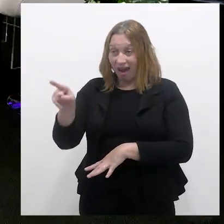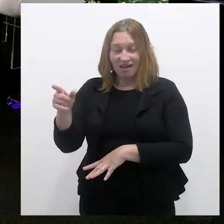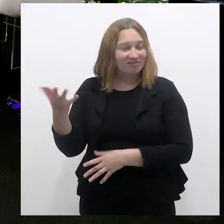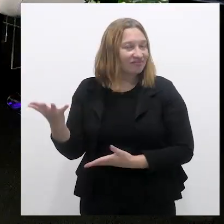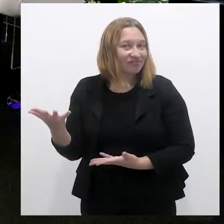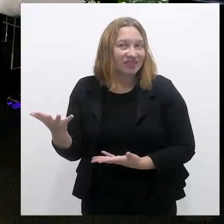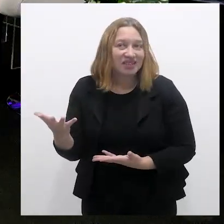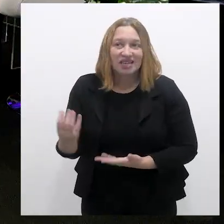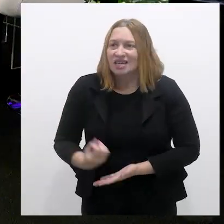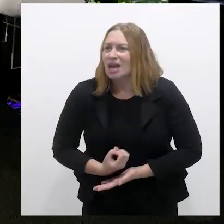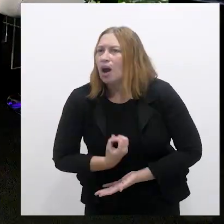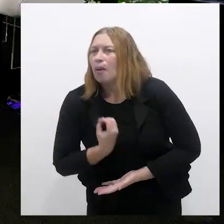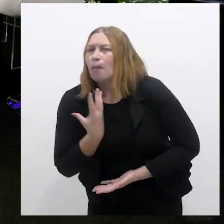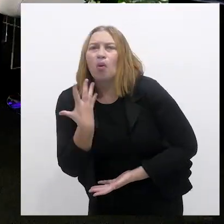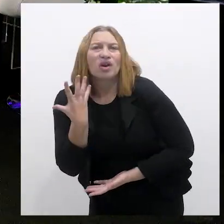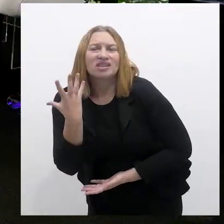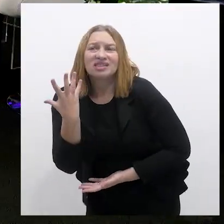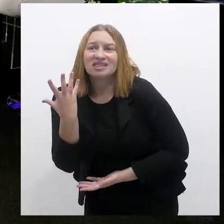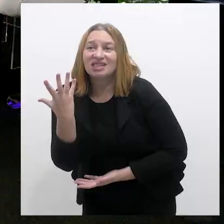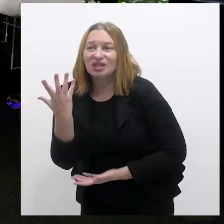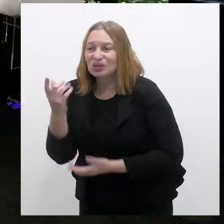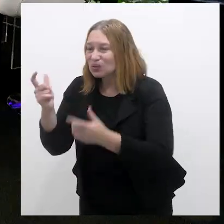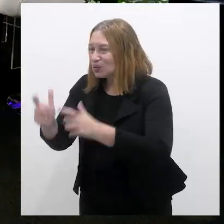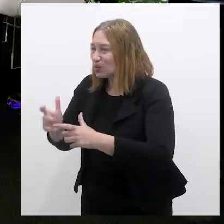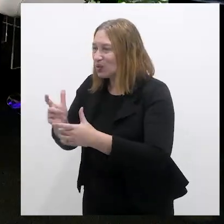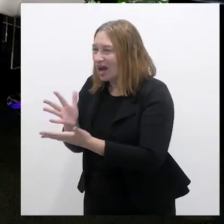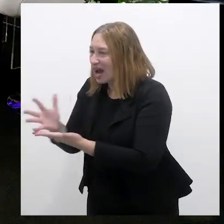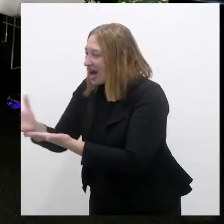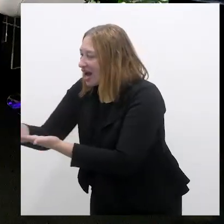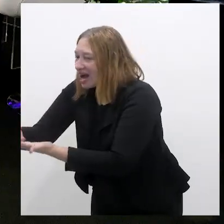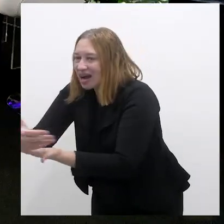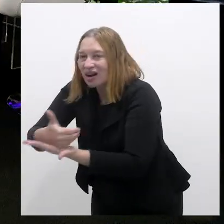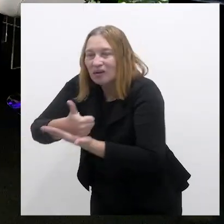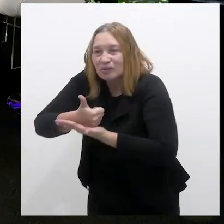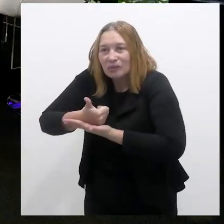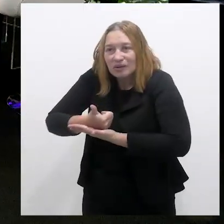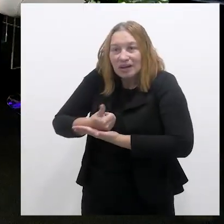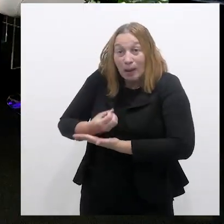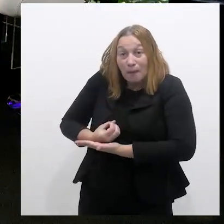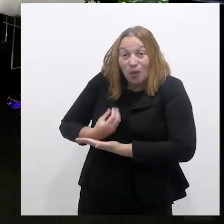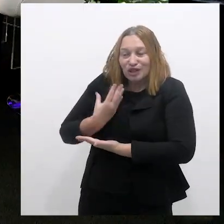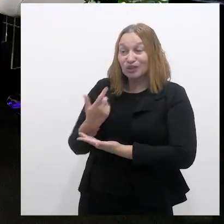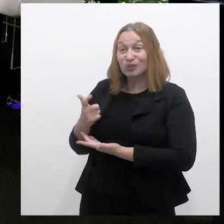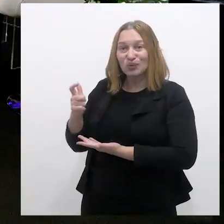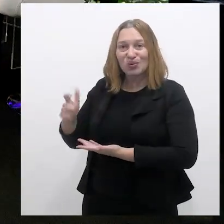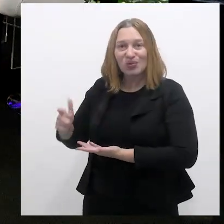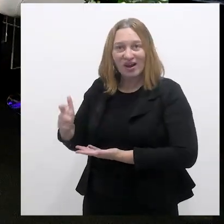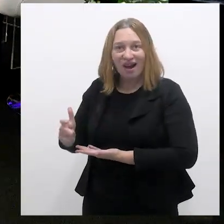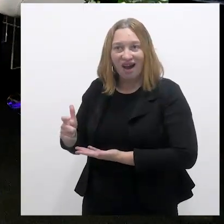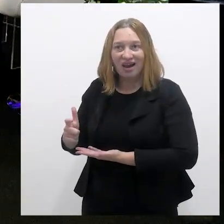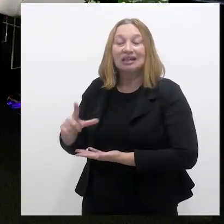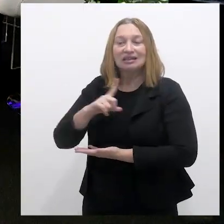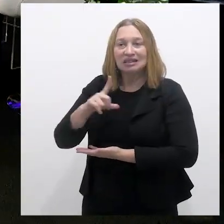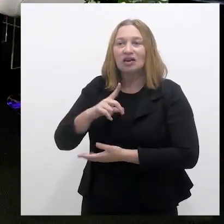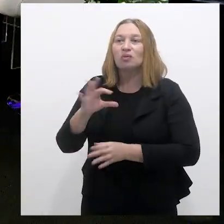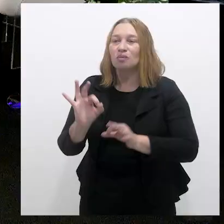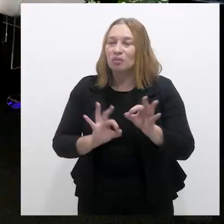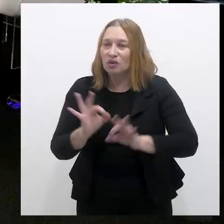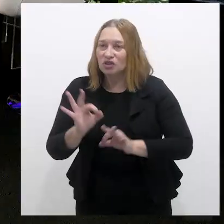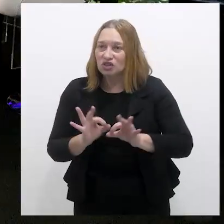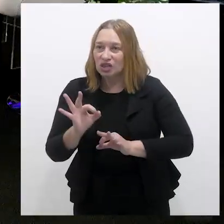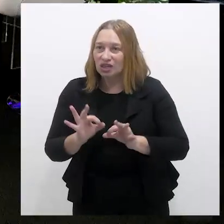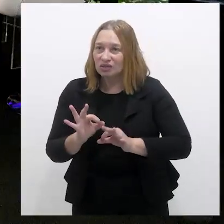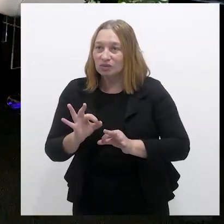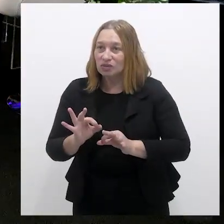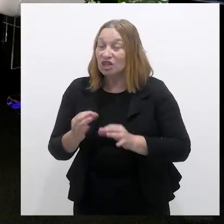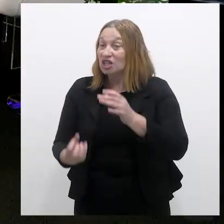gente. Isso... E a poesia de tudo isso, recolher um pouco da poesia dessas pessoas, né? A gente tem, por exemplo,